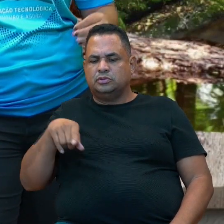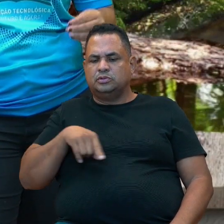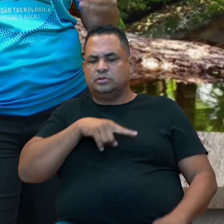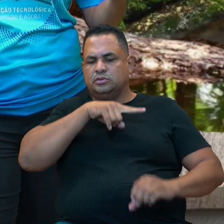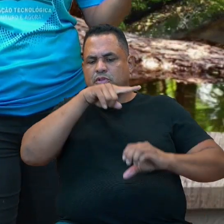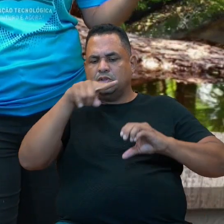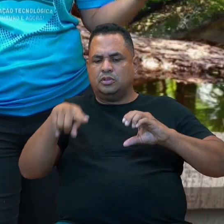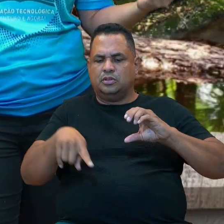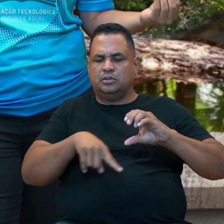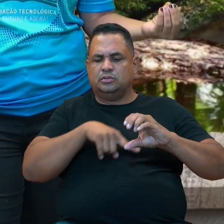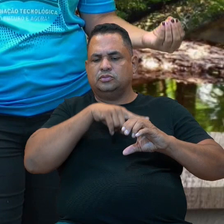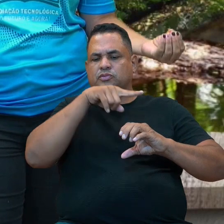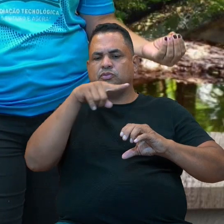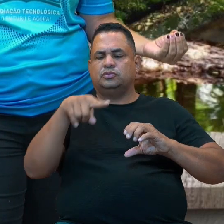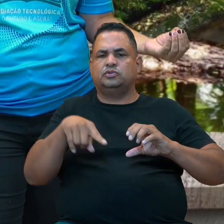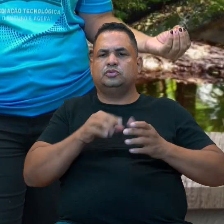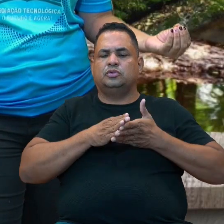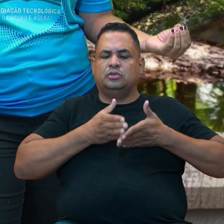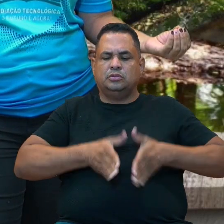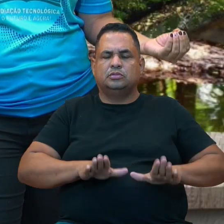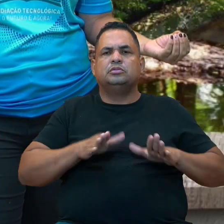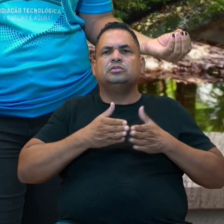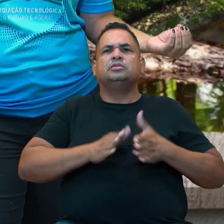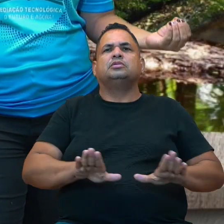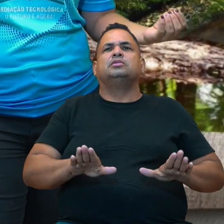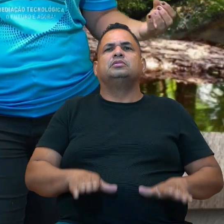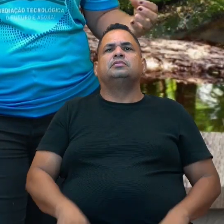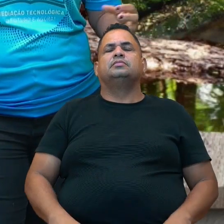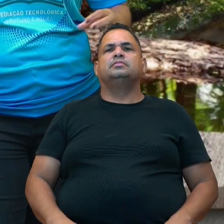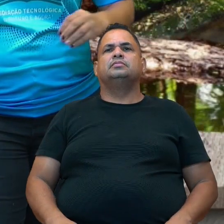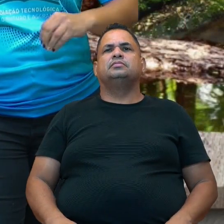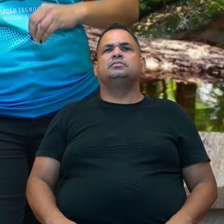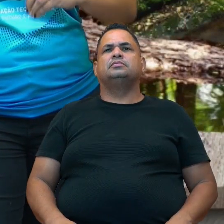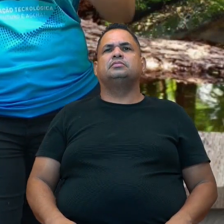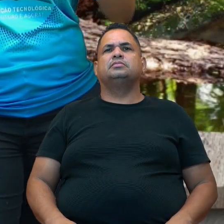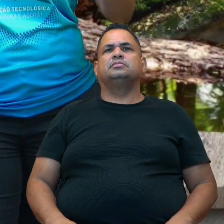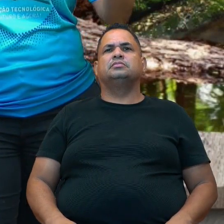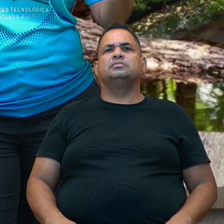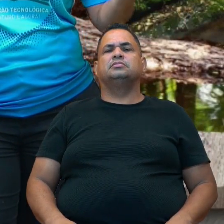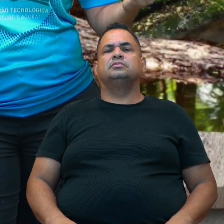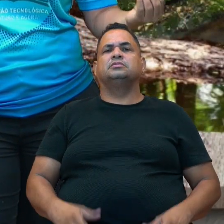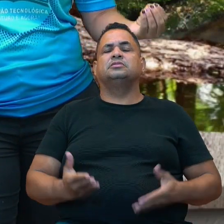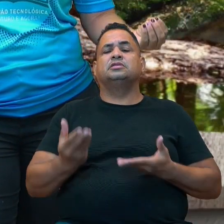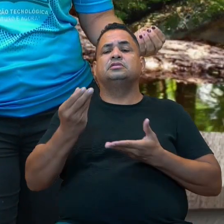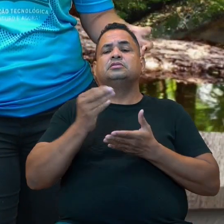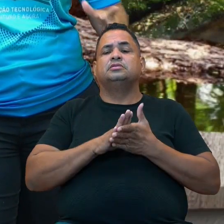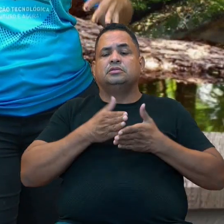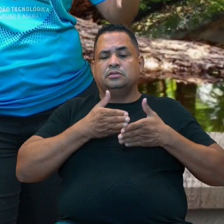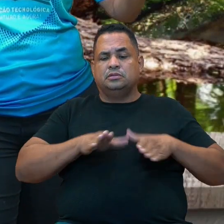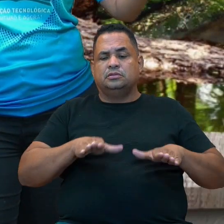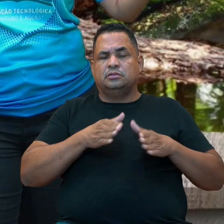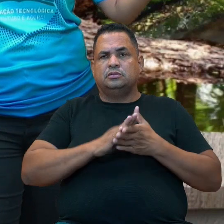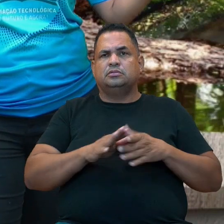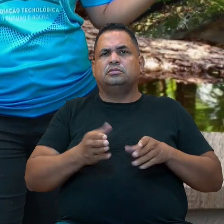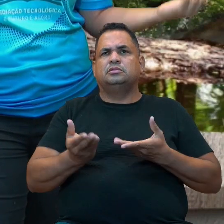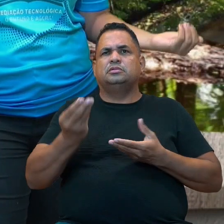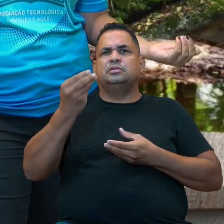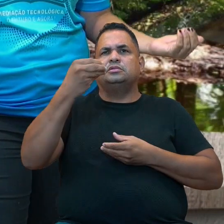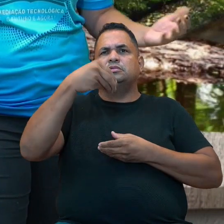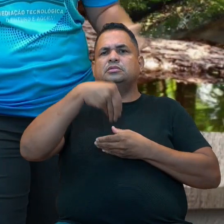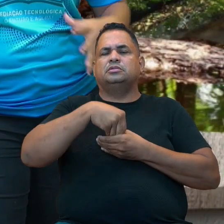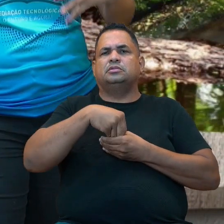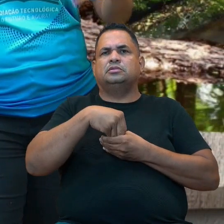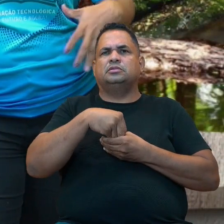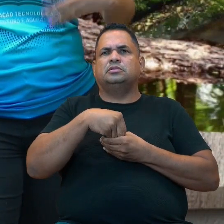a reprodução, tá? Faz parte, assim como a respiração, os processos